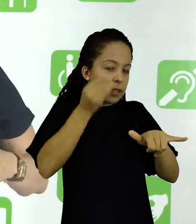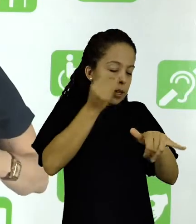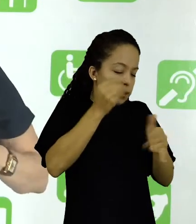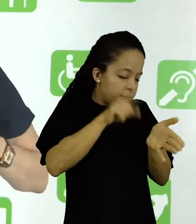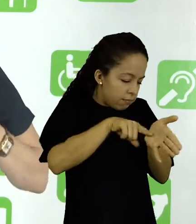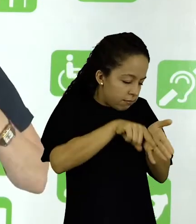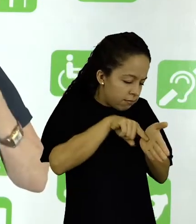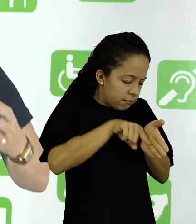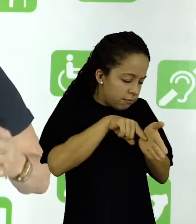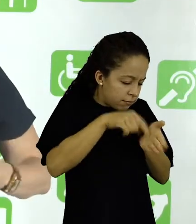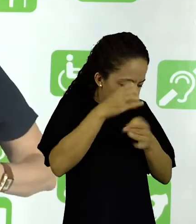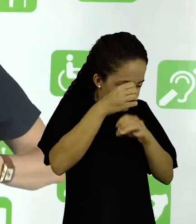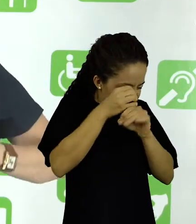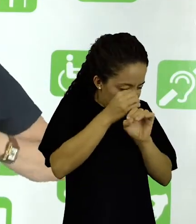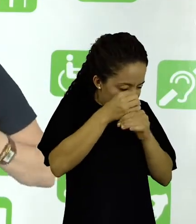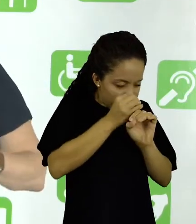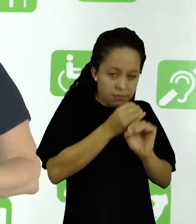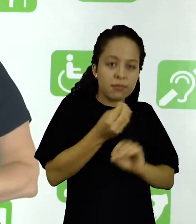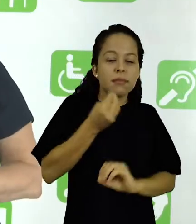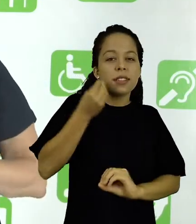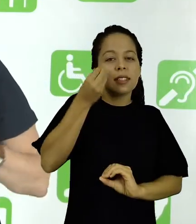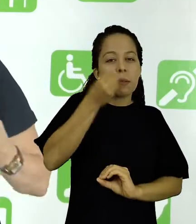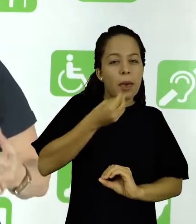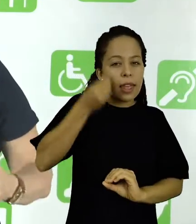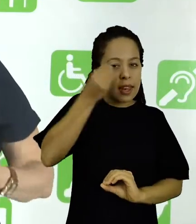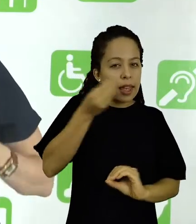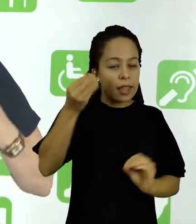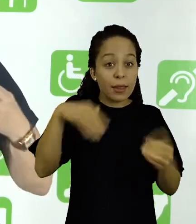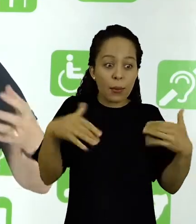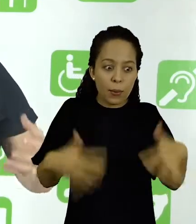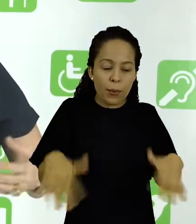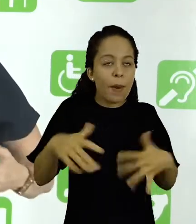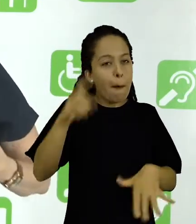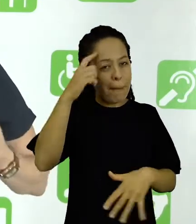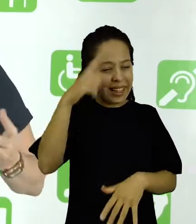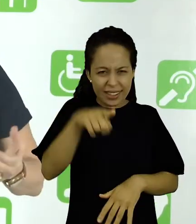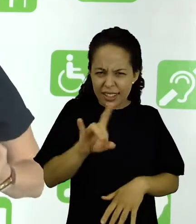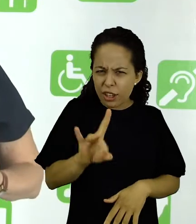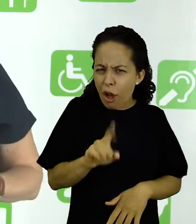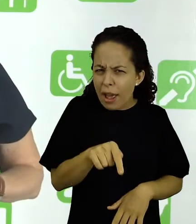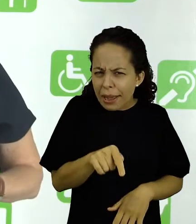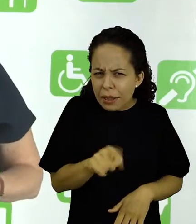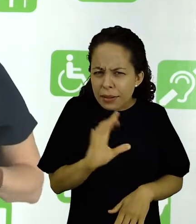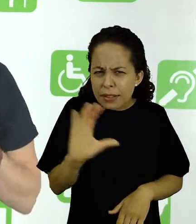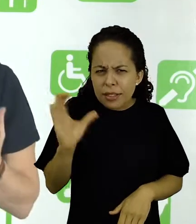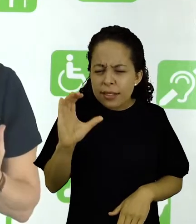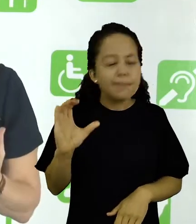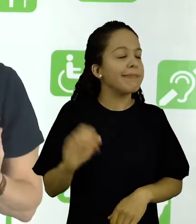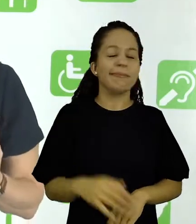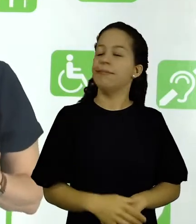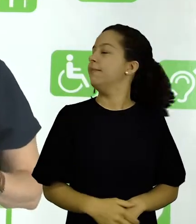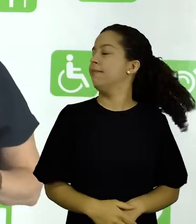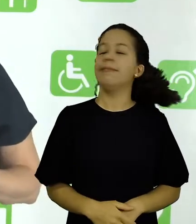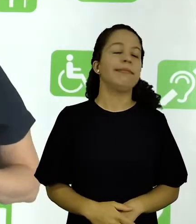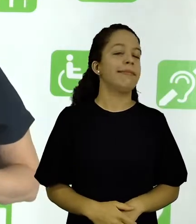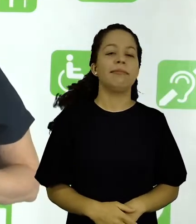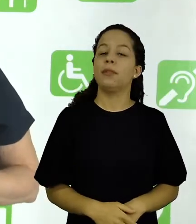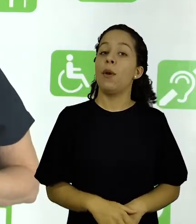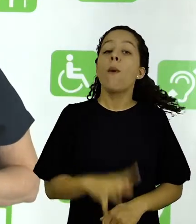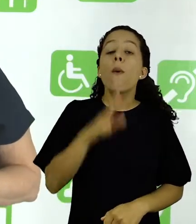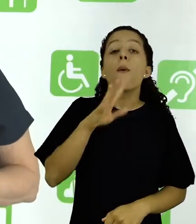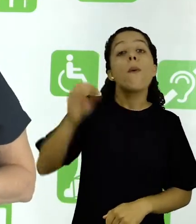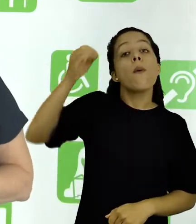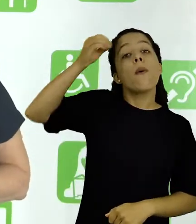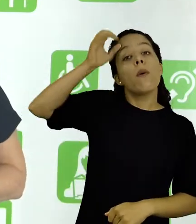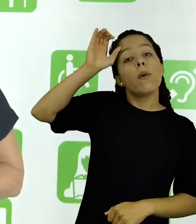aqueles produtos químicos fazendo aquelas experiências mirabolantes. Mas não, conhecimento